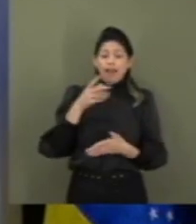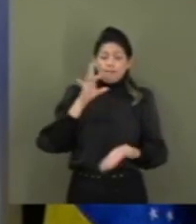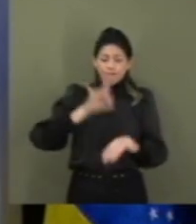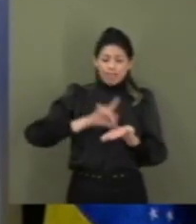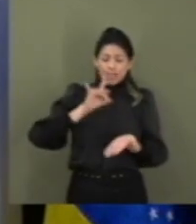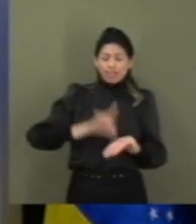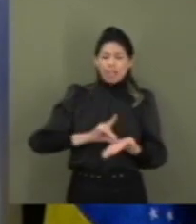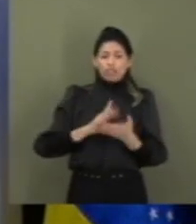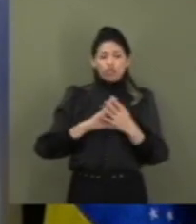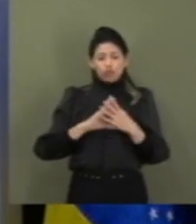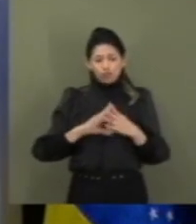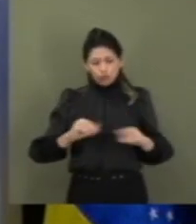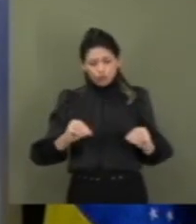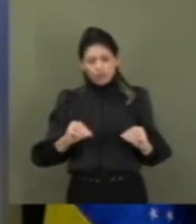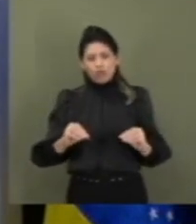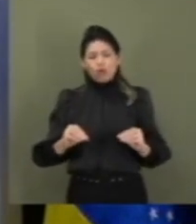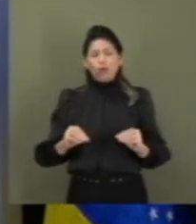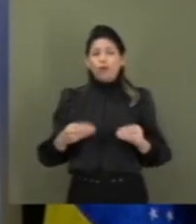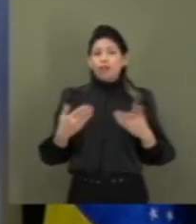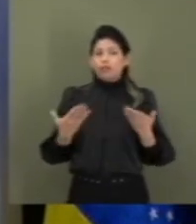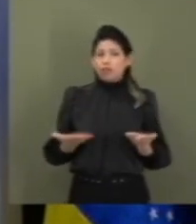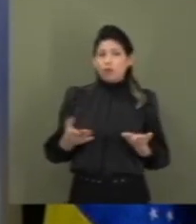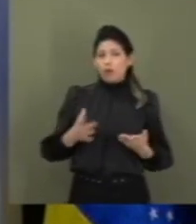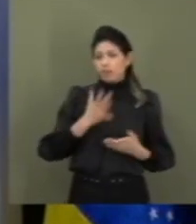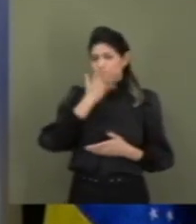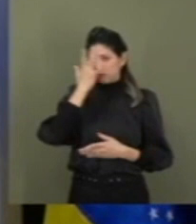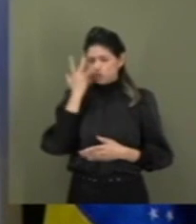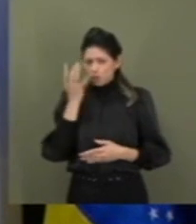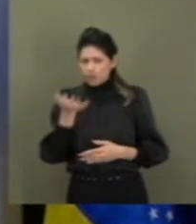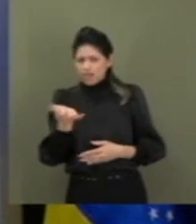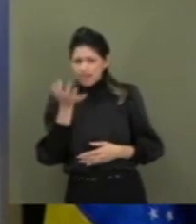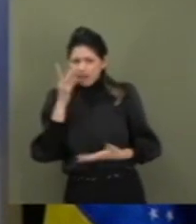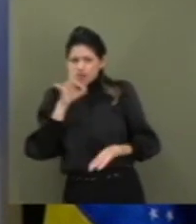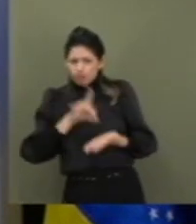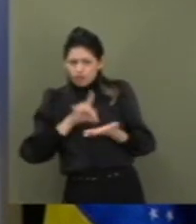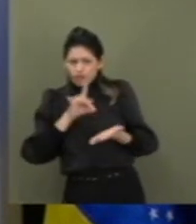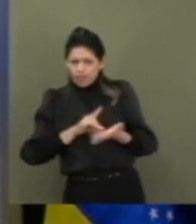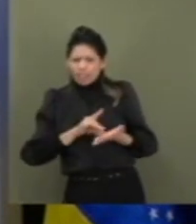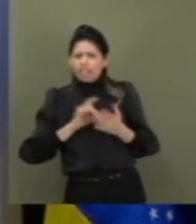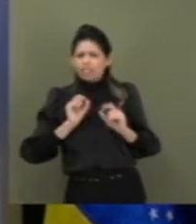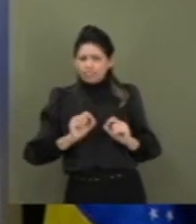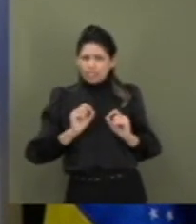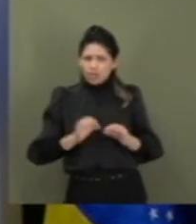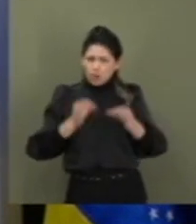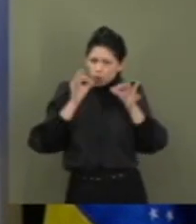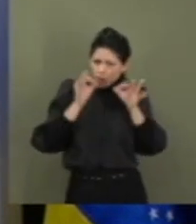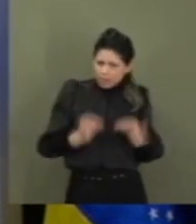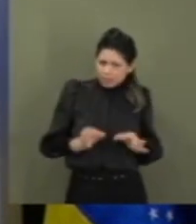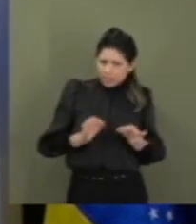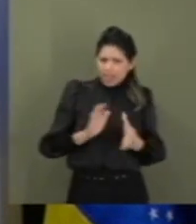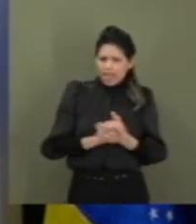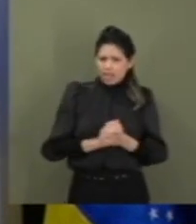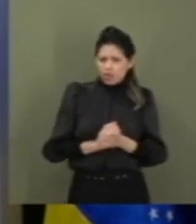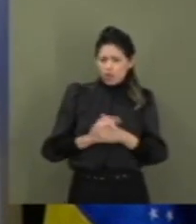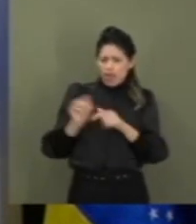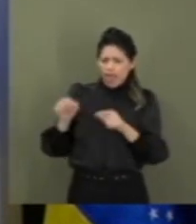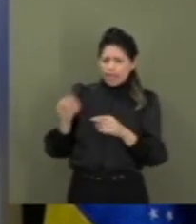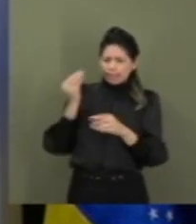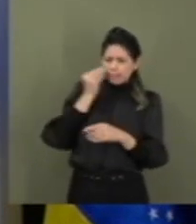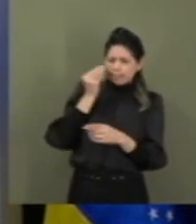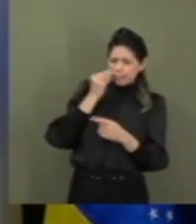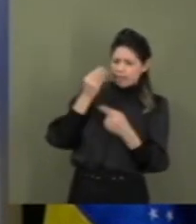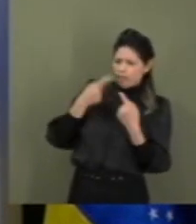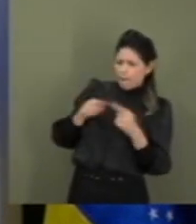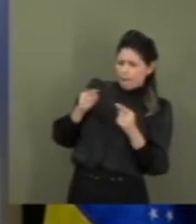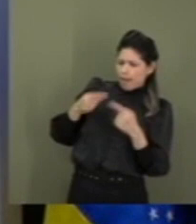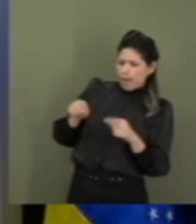desapareceu e os que procuram ser honestos são perseguidos. Isaías